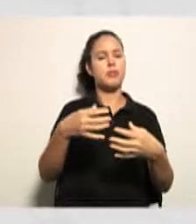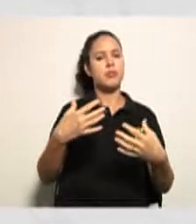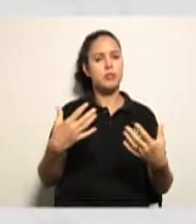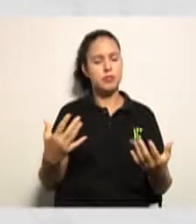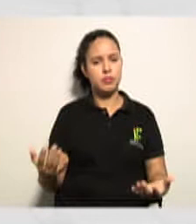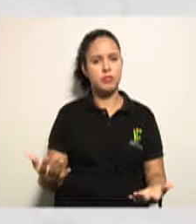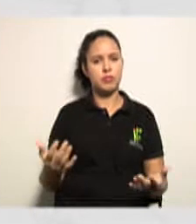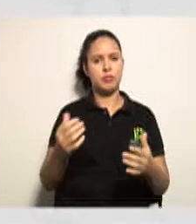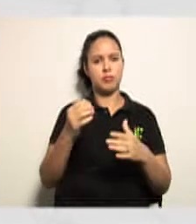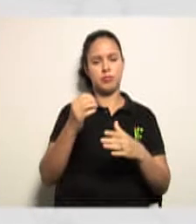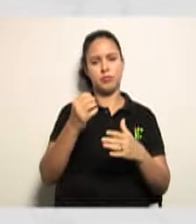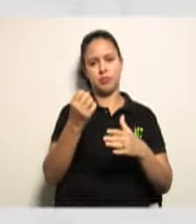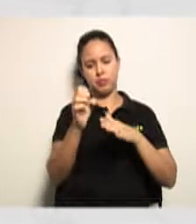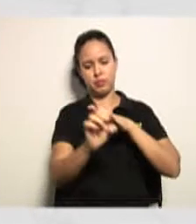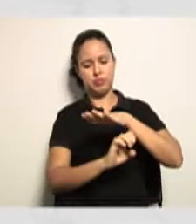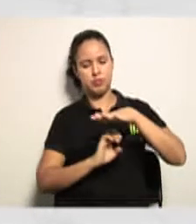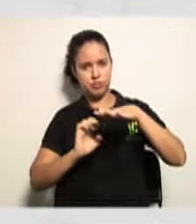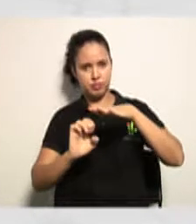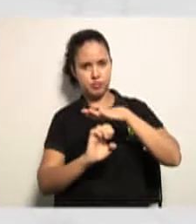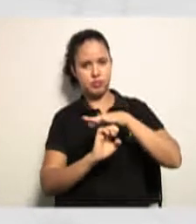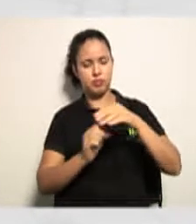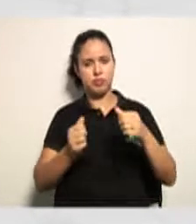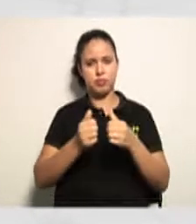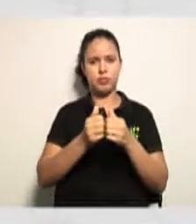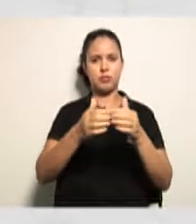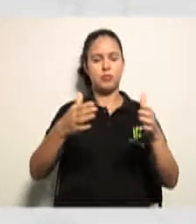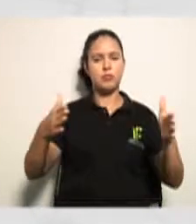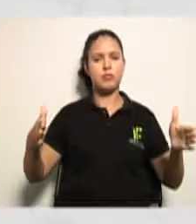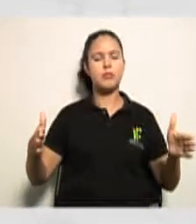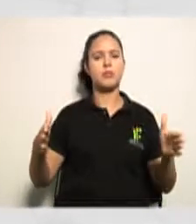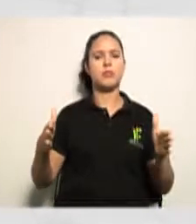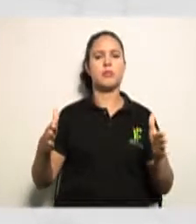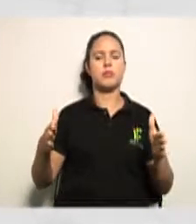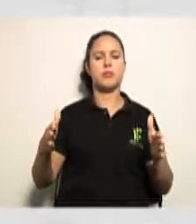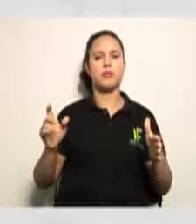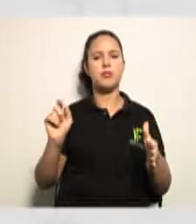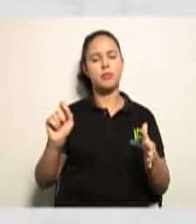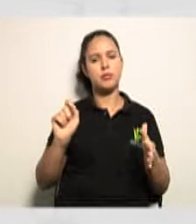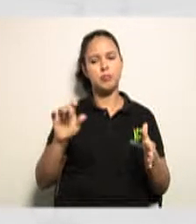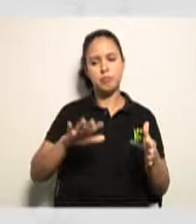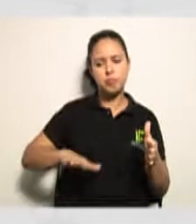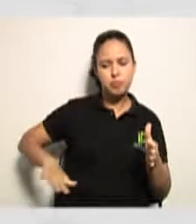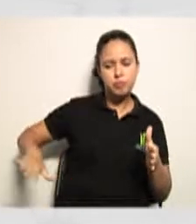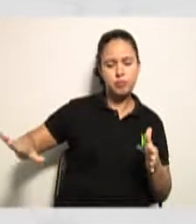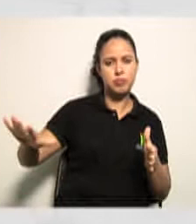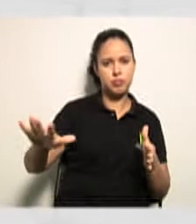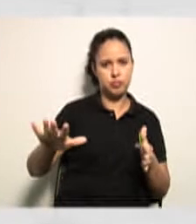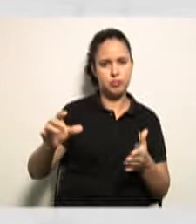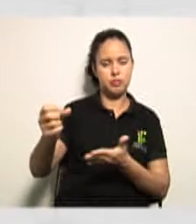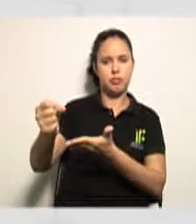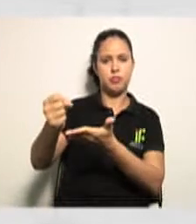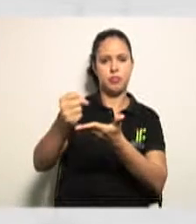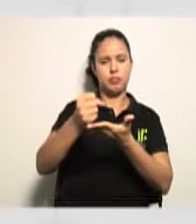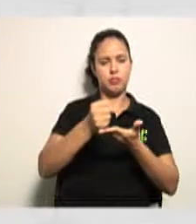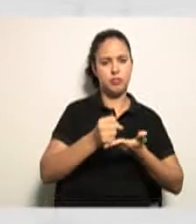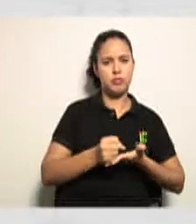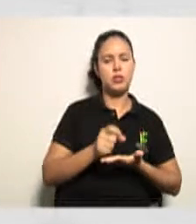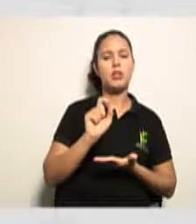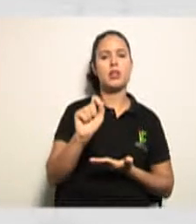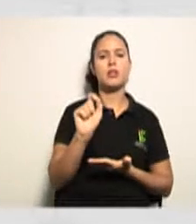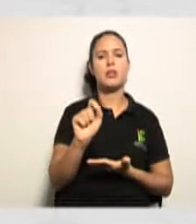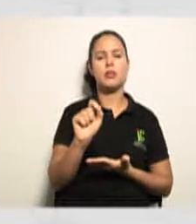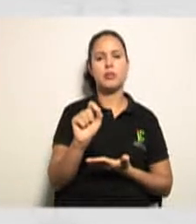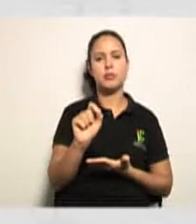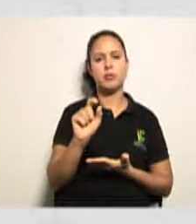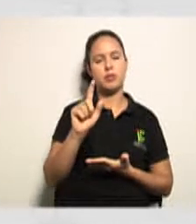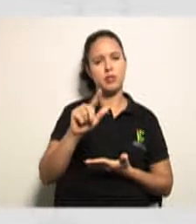as empresas são ambientes abertos, influenciadas pelos agentes externos, que são esses agentes externos